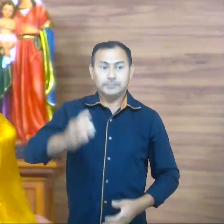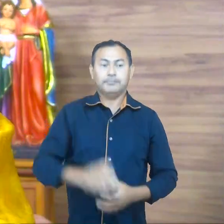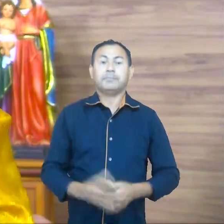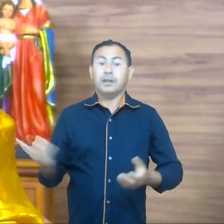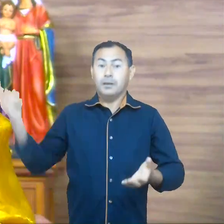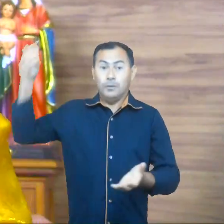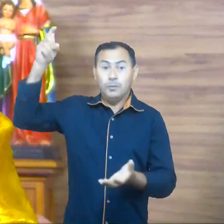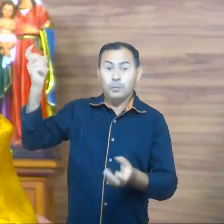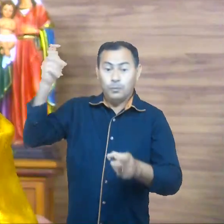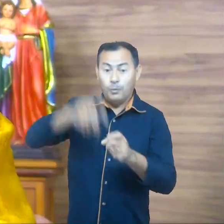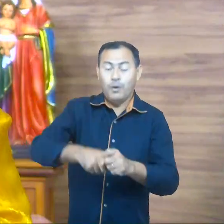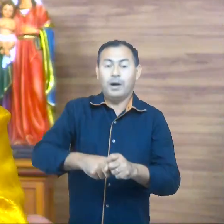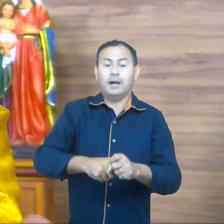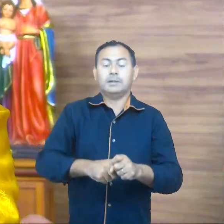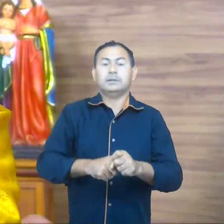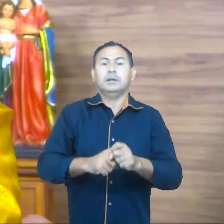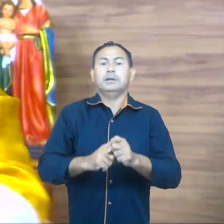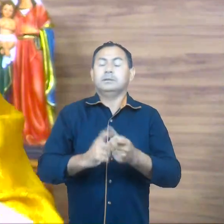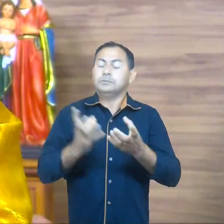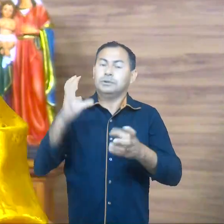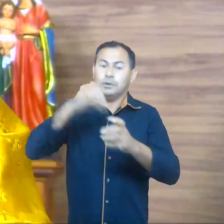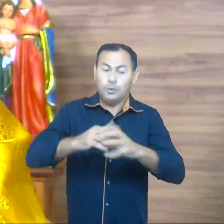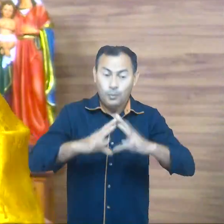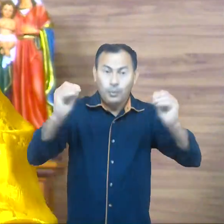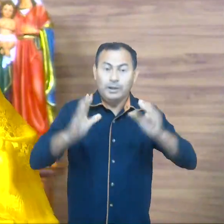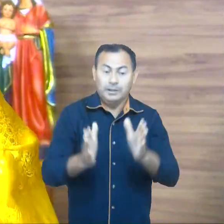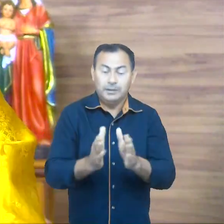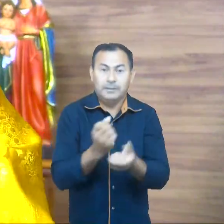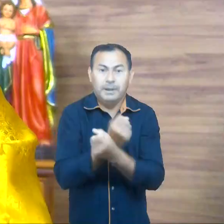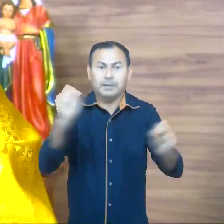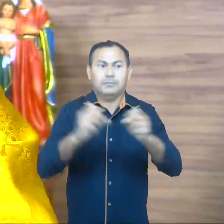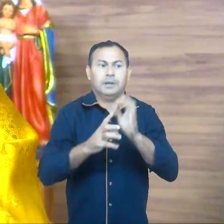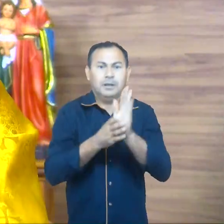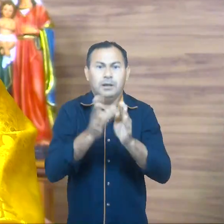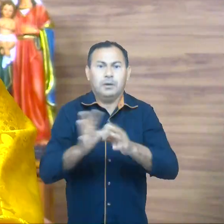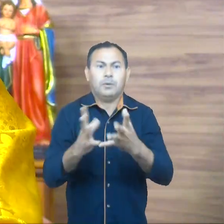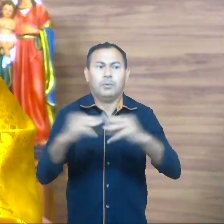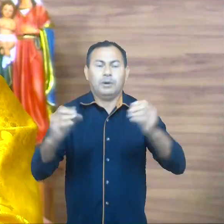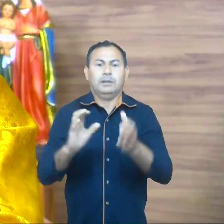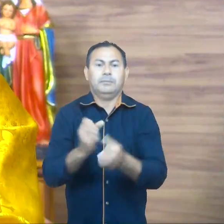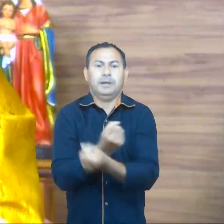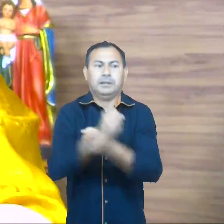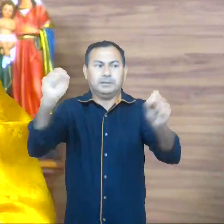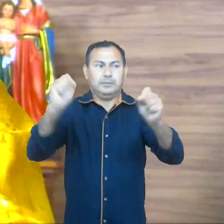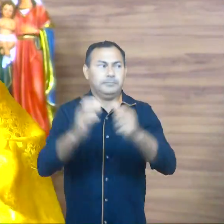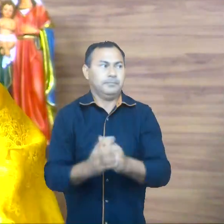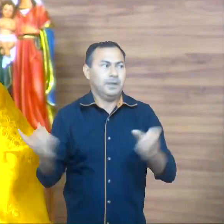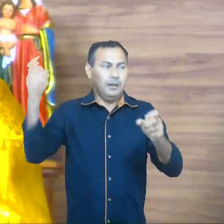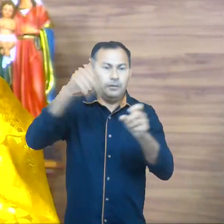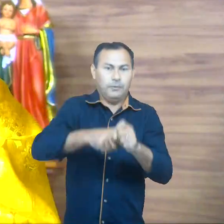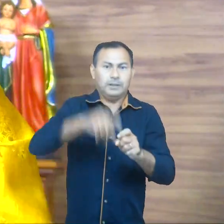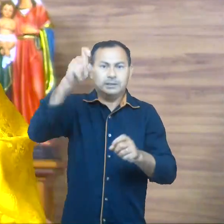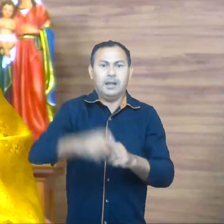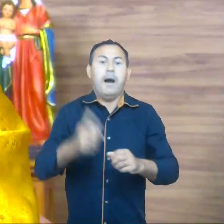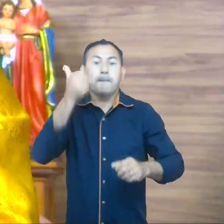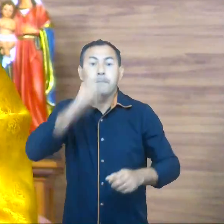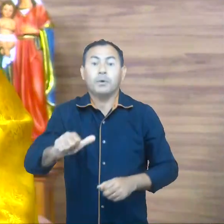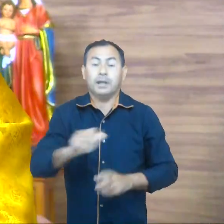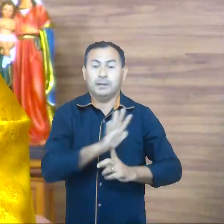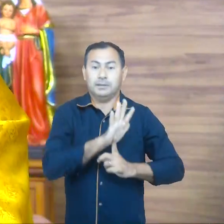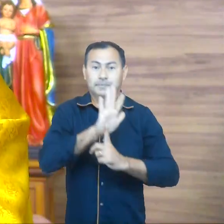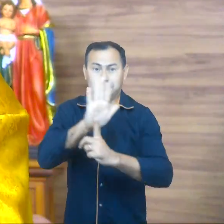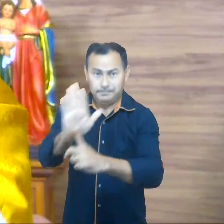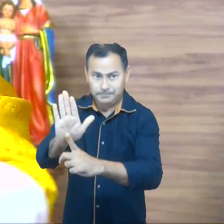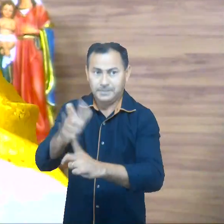volte a ser o homem da cura e libertação, volte para ser a mulher da cura e libertação, volte para ser a mulher da